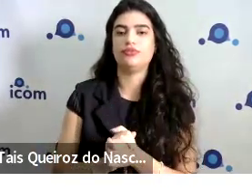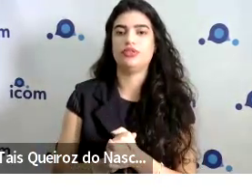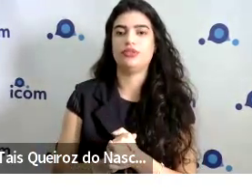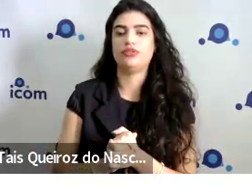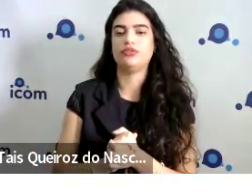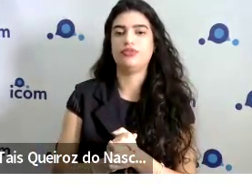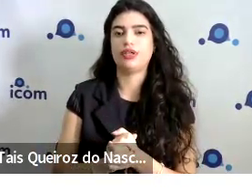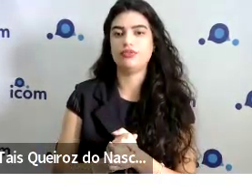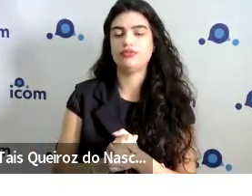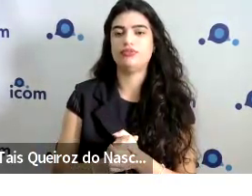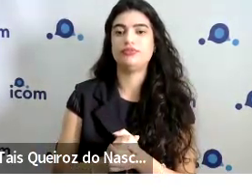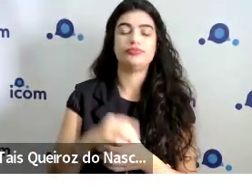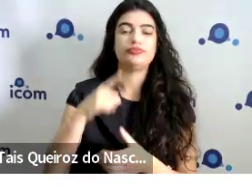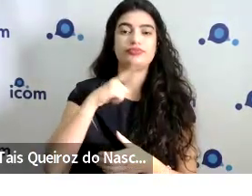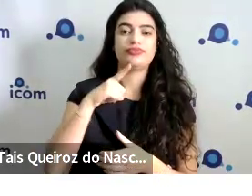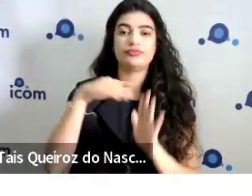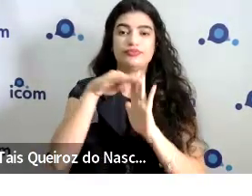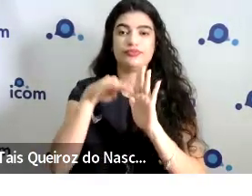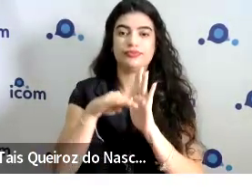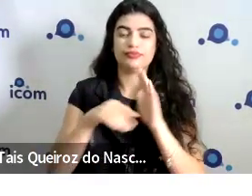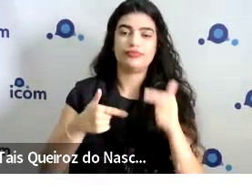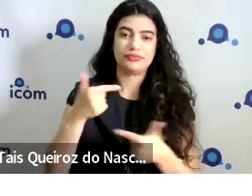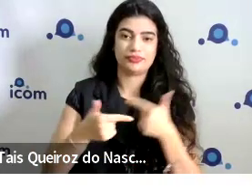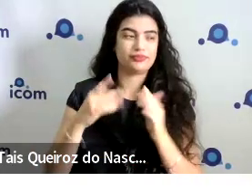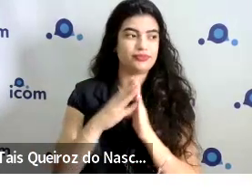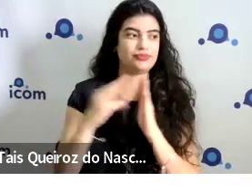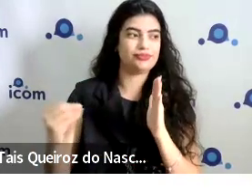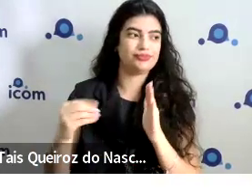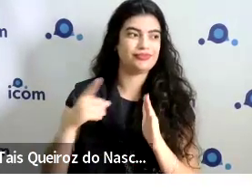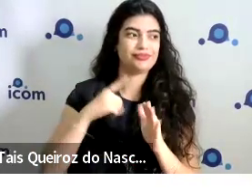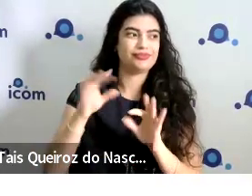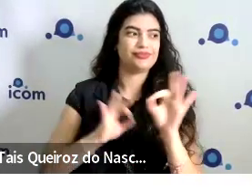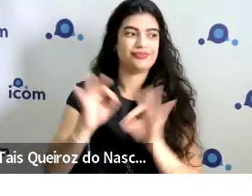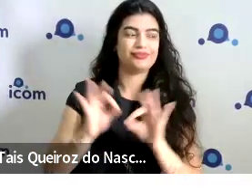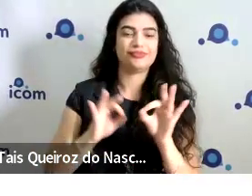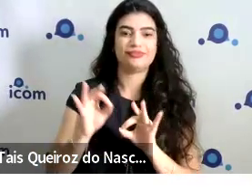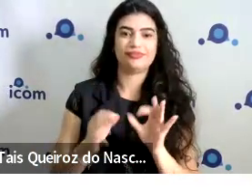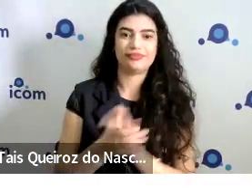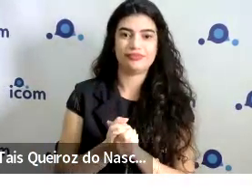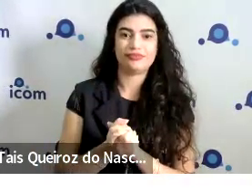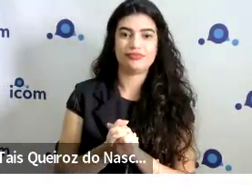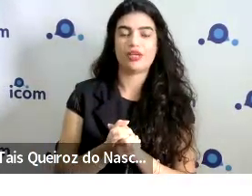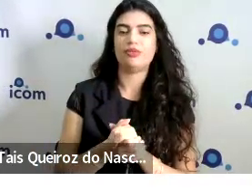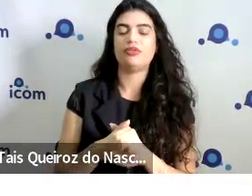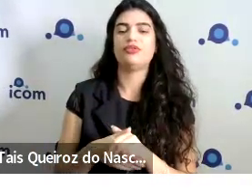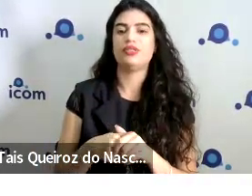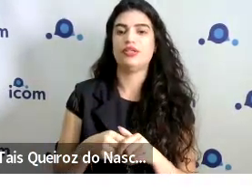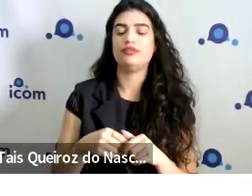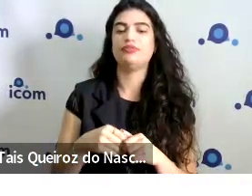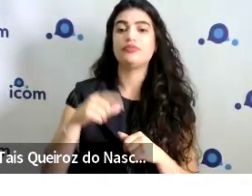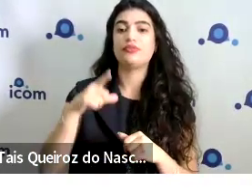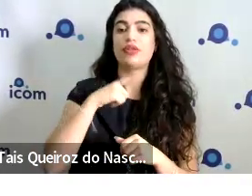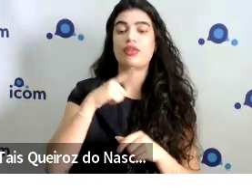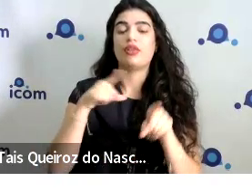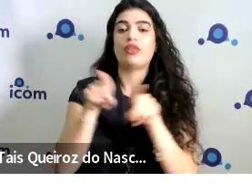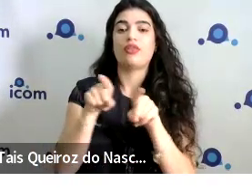dos principais rankings que avaliavam esse modelo, essa a capacidade de competitividade de um ambiente de negócios. E aí